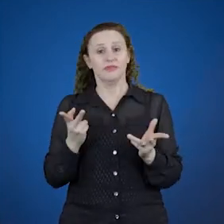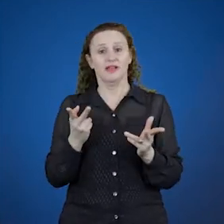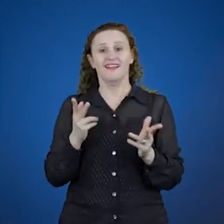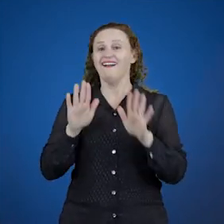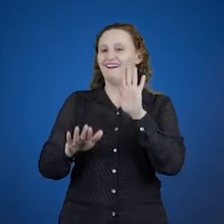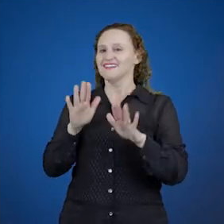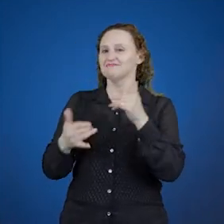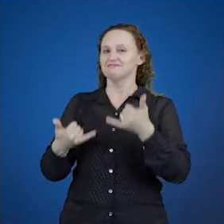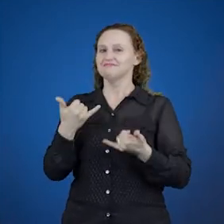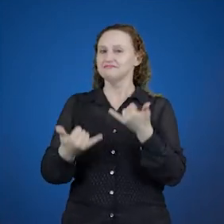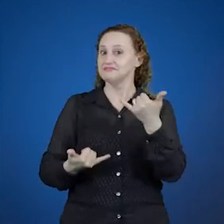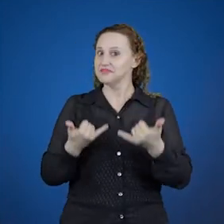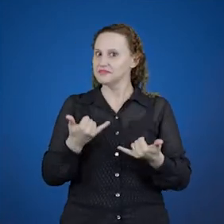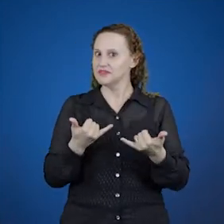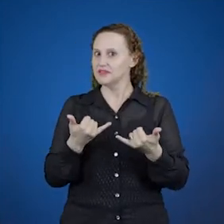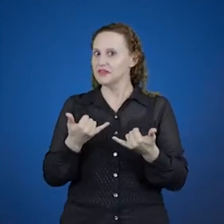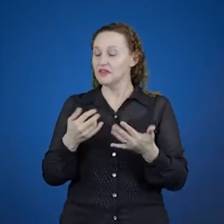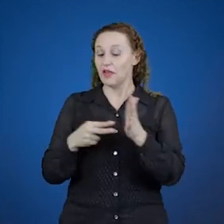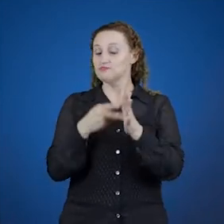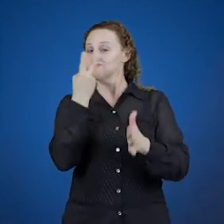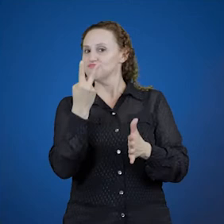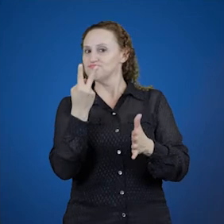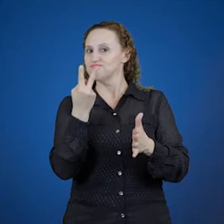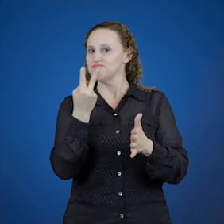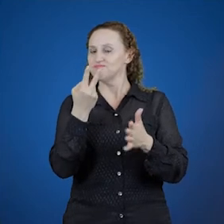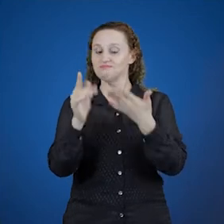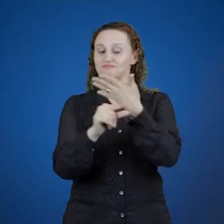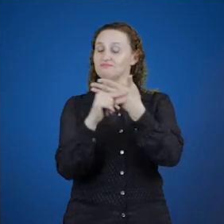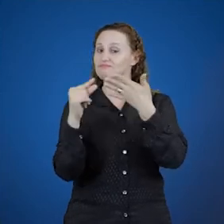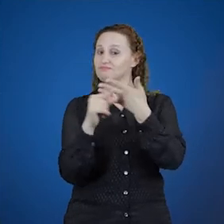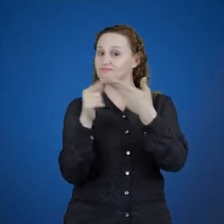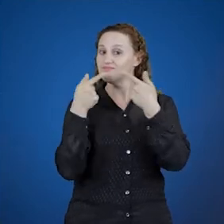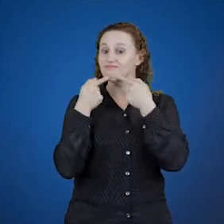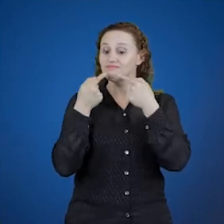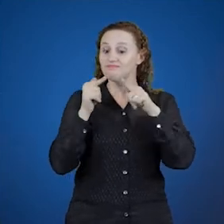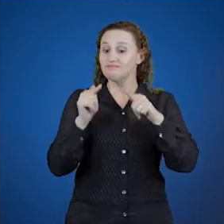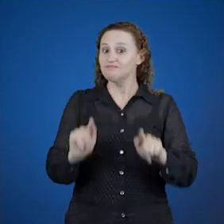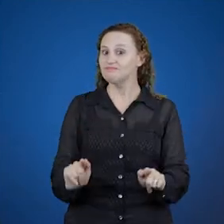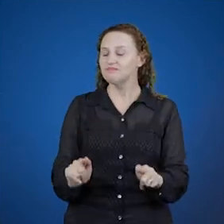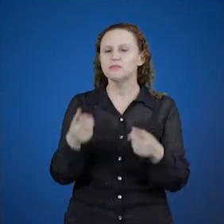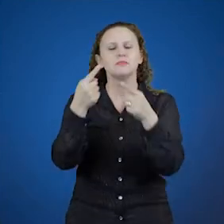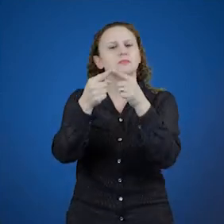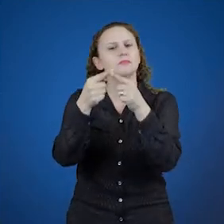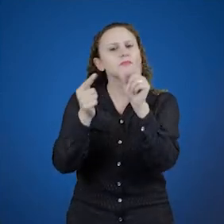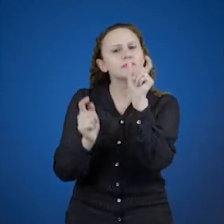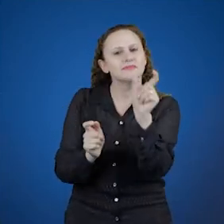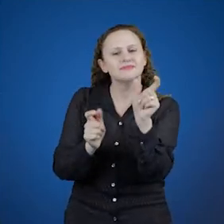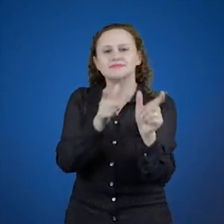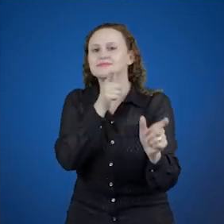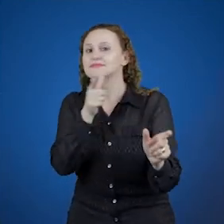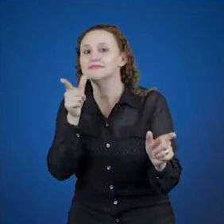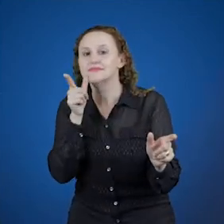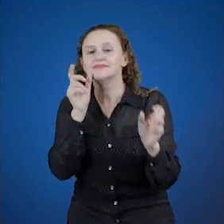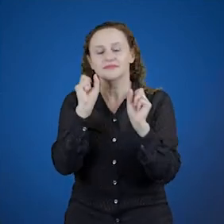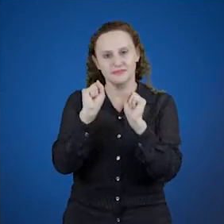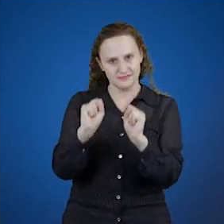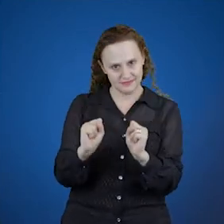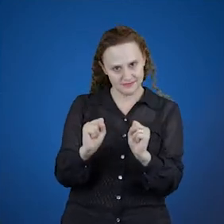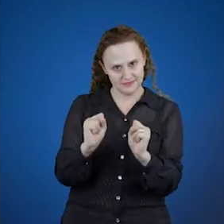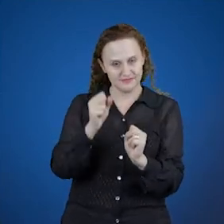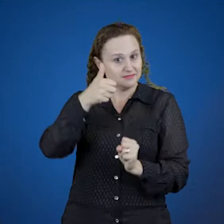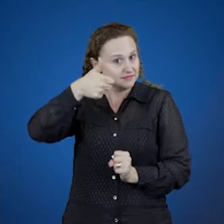alunos dizendo assim e isso segundo os gramáticos porque a meu ver uma palavra em latim e ela pode ser